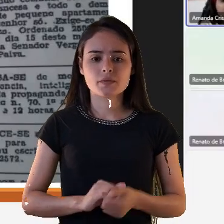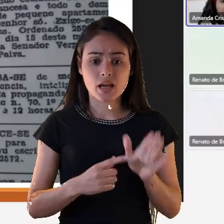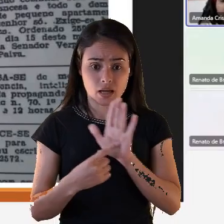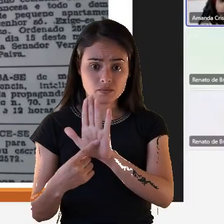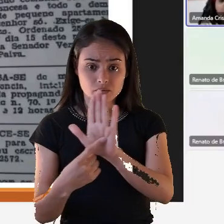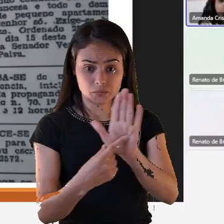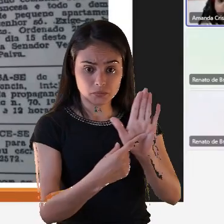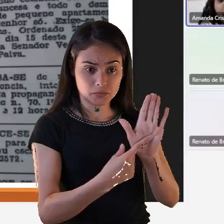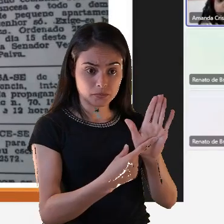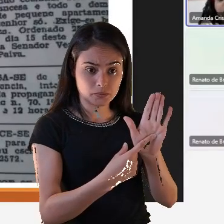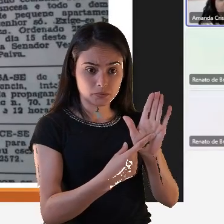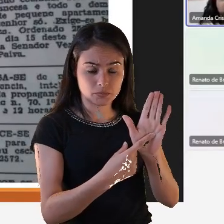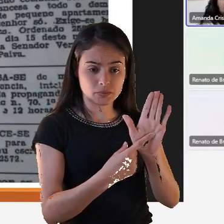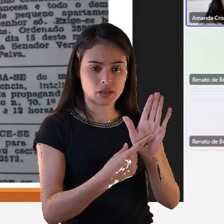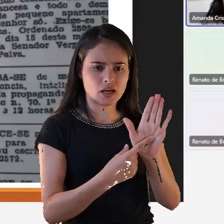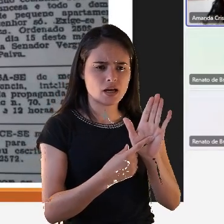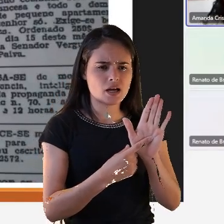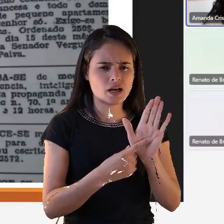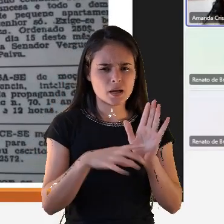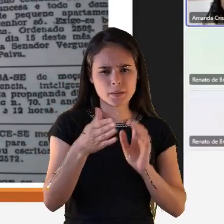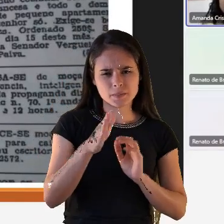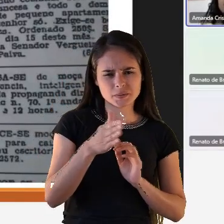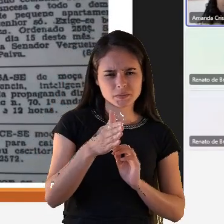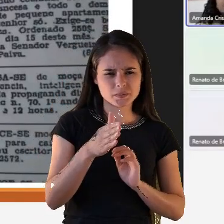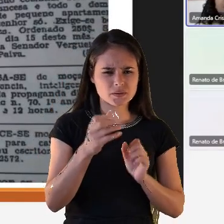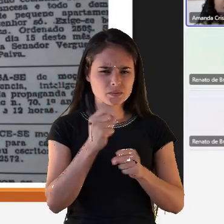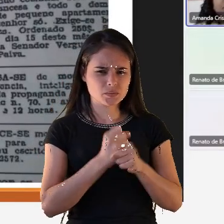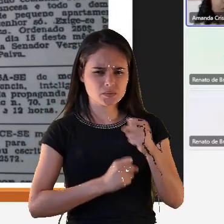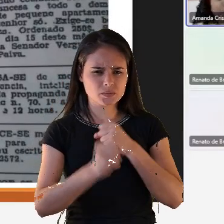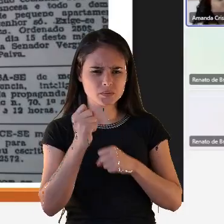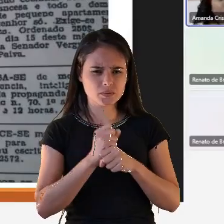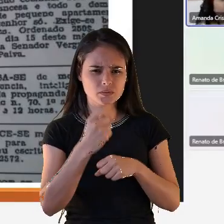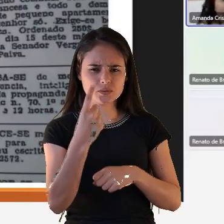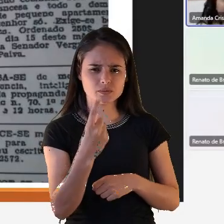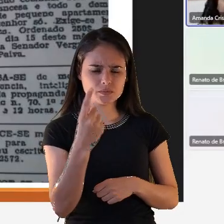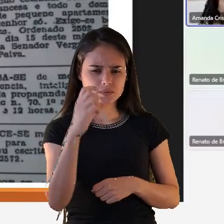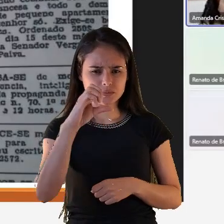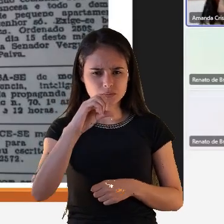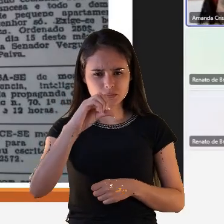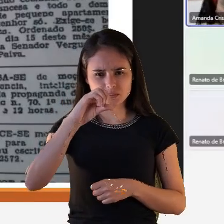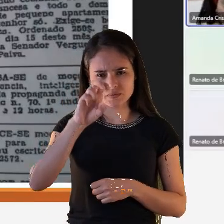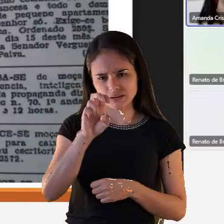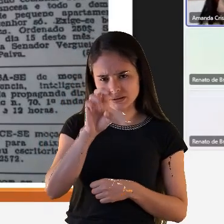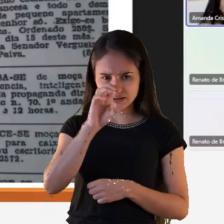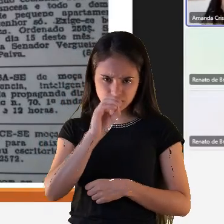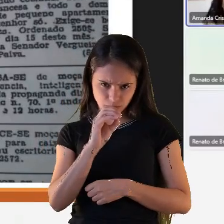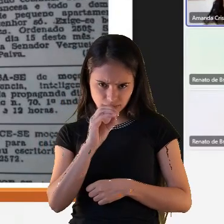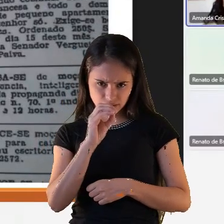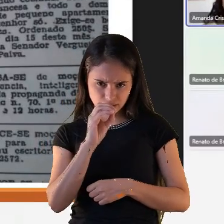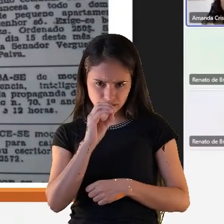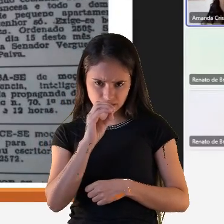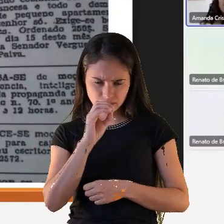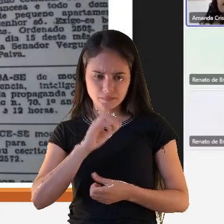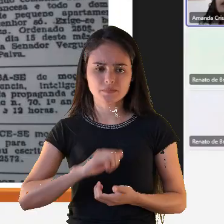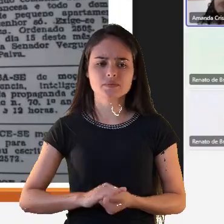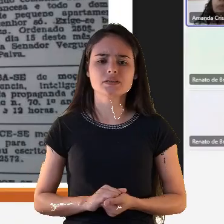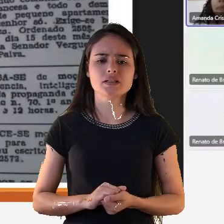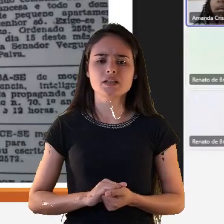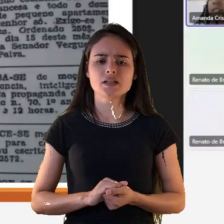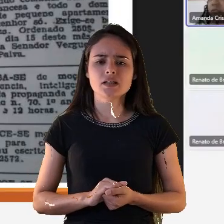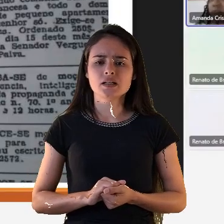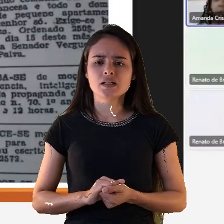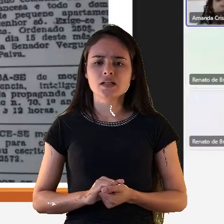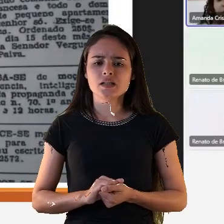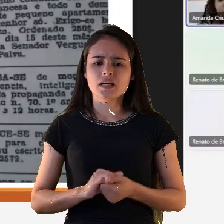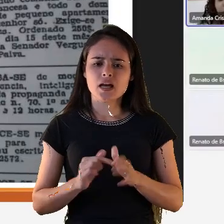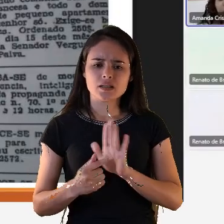de 50, falando de que precisava-se de pessoas com boa aparência, né? E aí, por